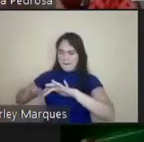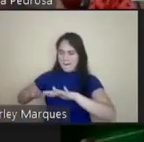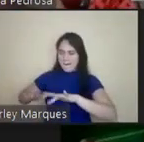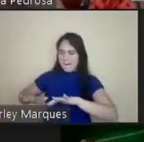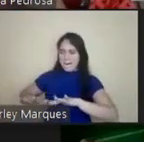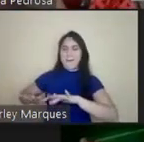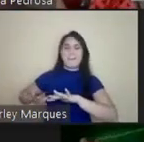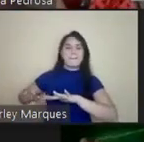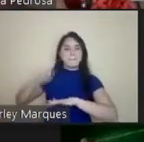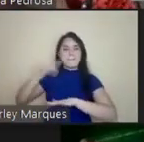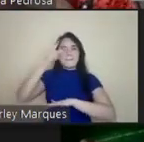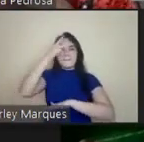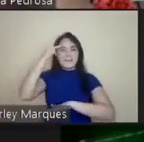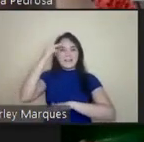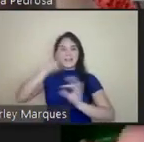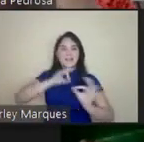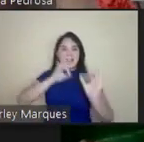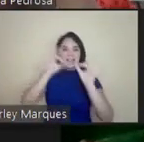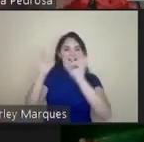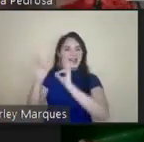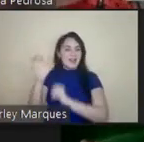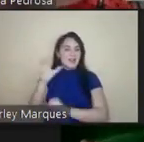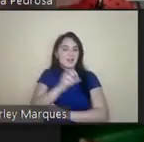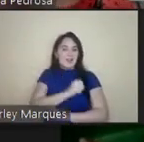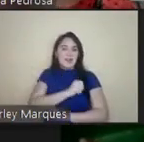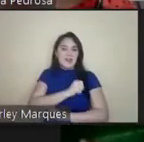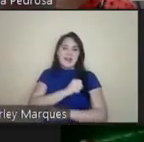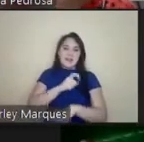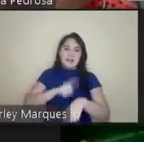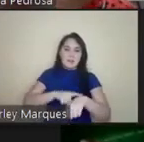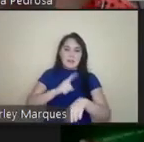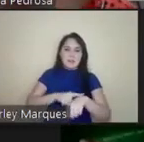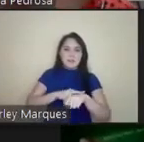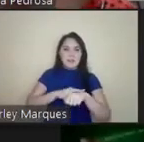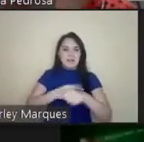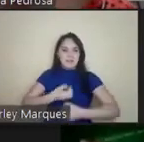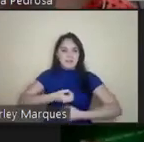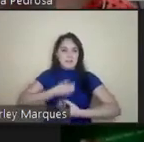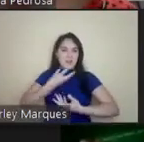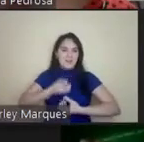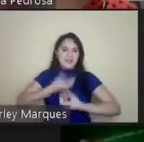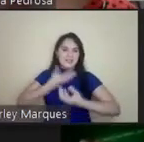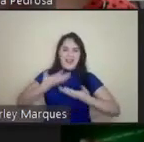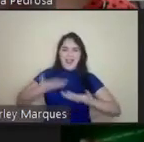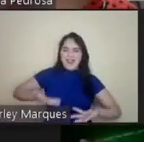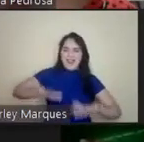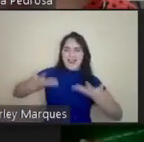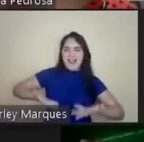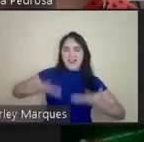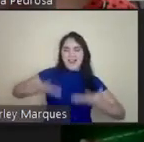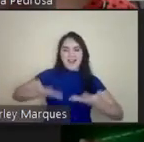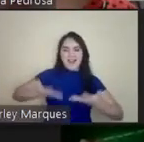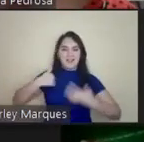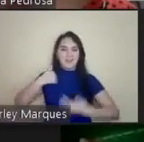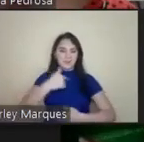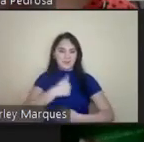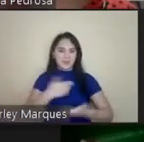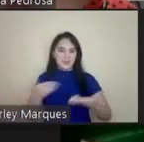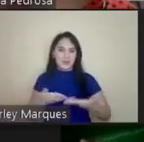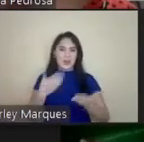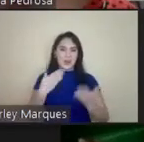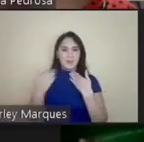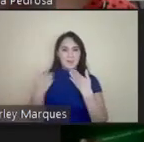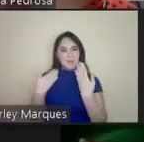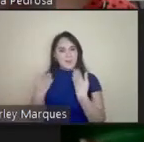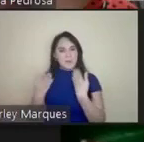Pessoal adorando esse momento de poesia, esse momento de leveza de nós aqui conversando. A gente